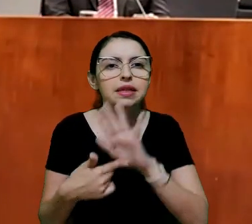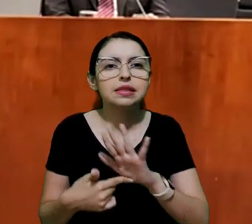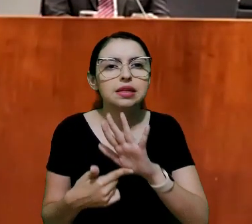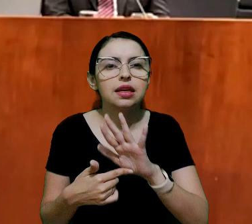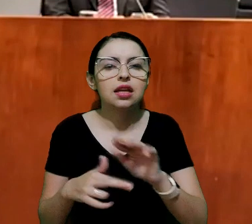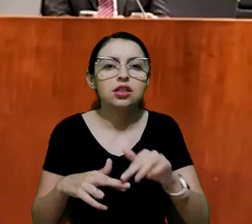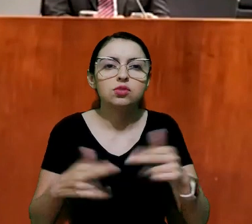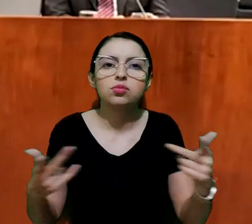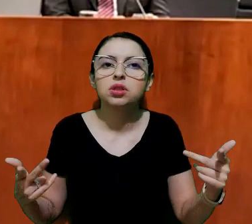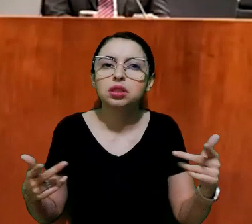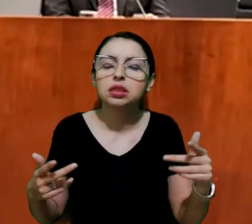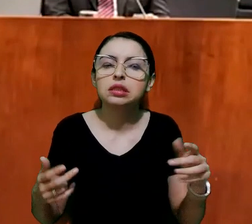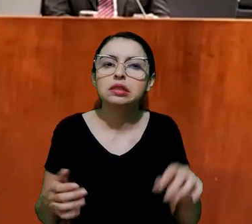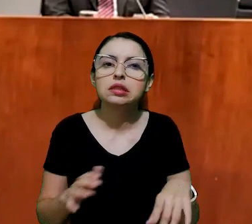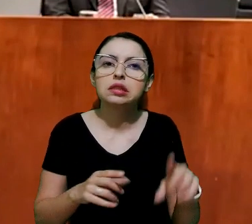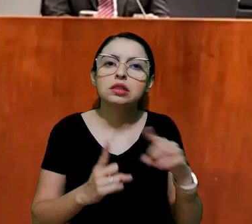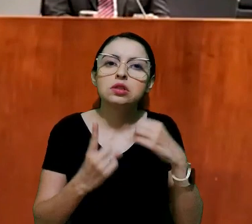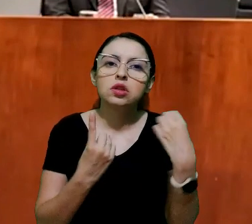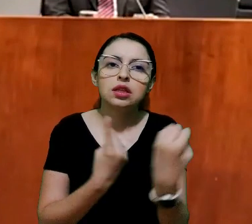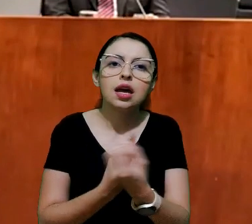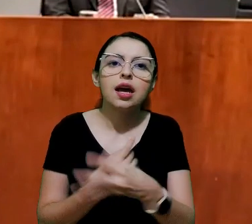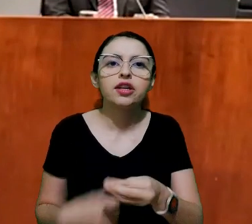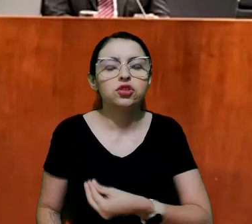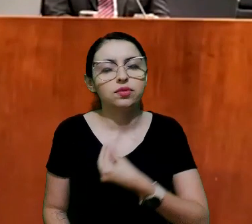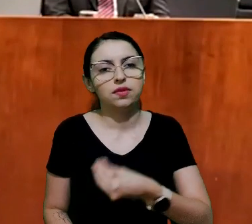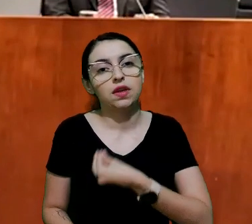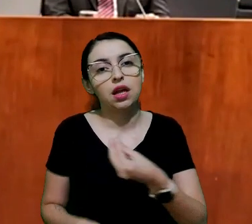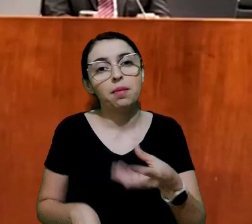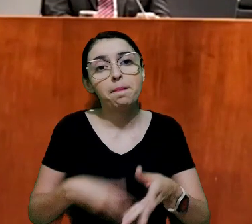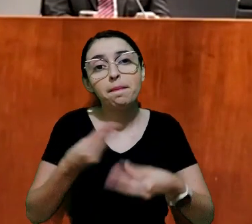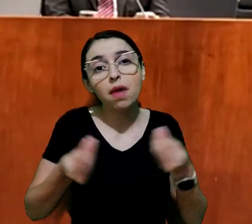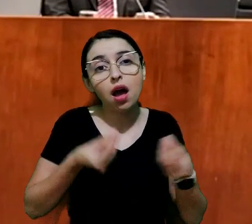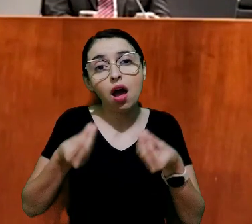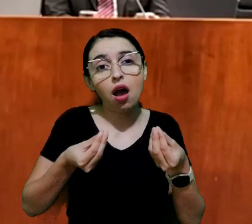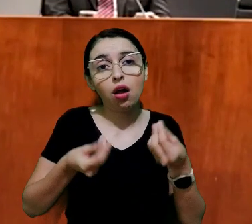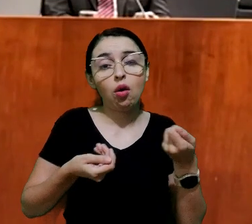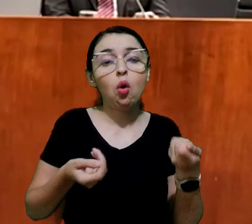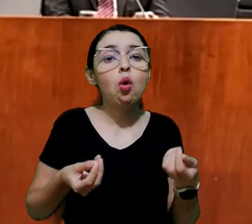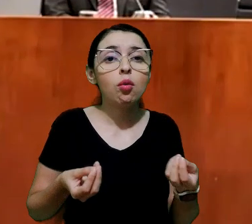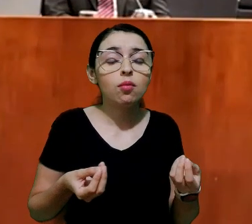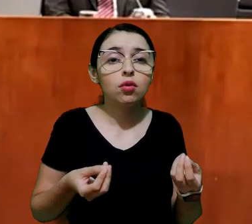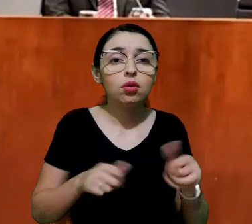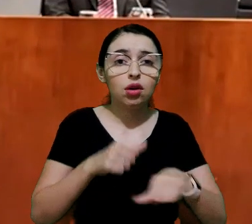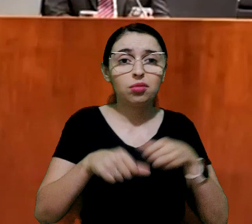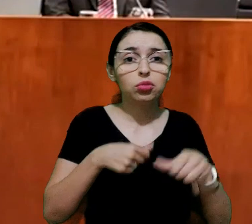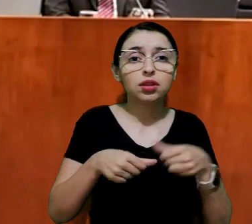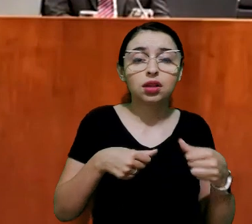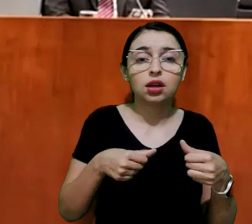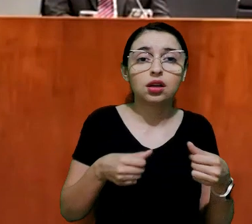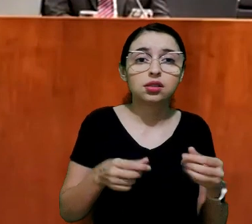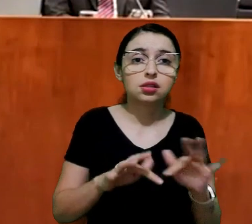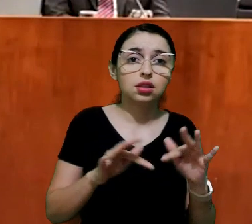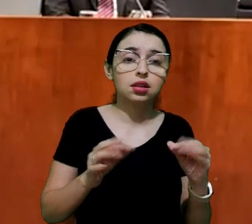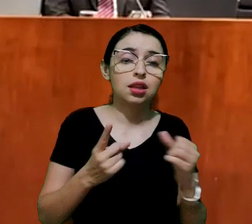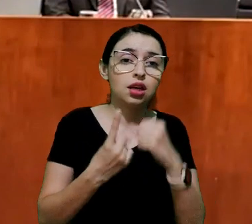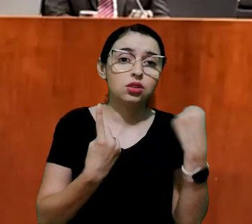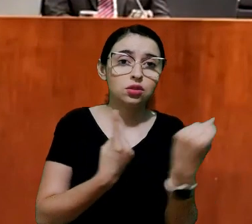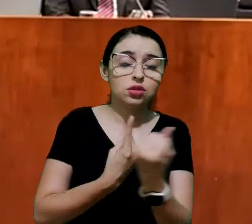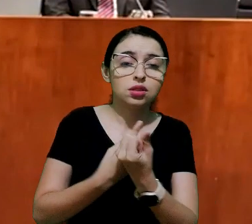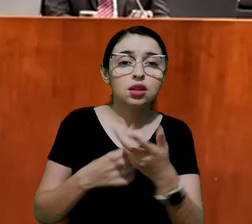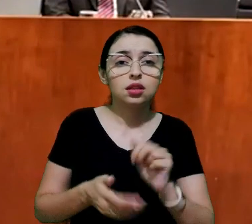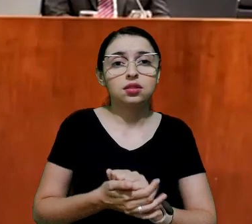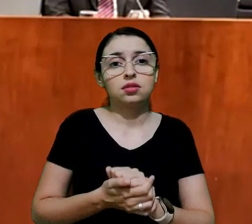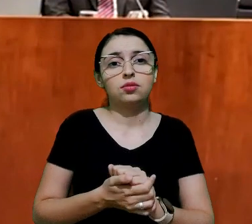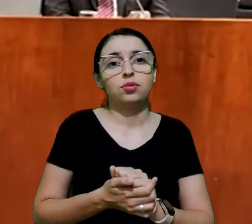mudanças sociais vividas. Mas como conciliar essas mudanças sociais com o regime sucessório